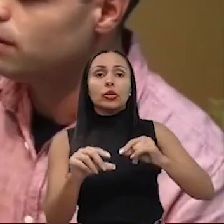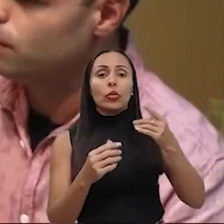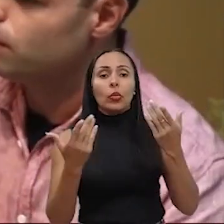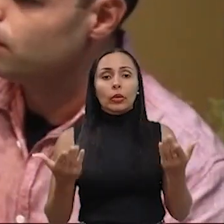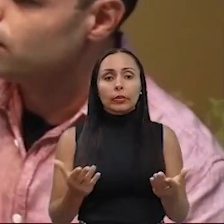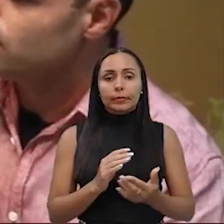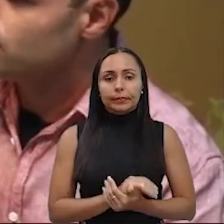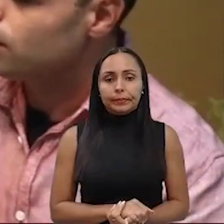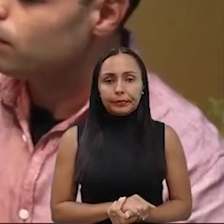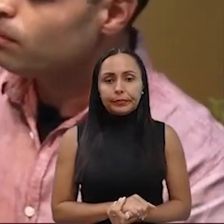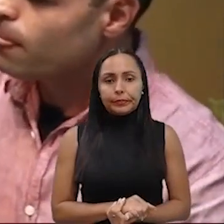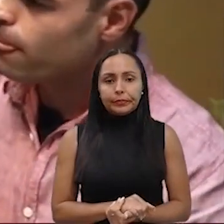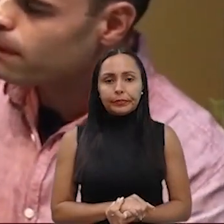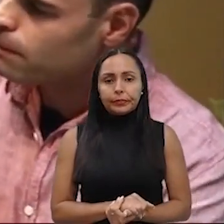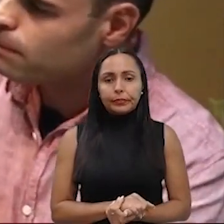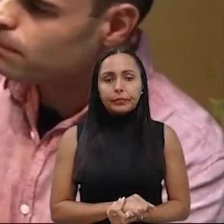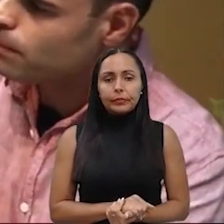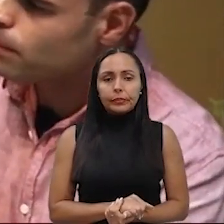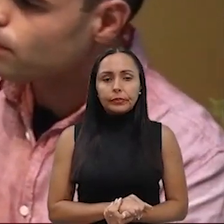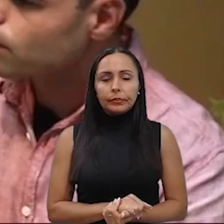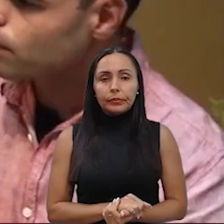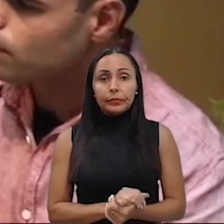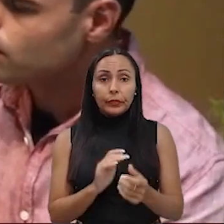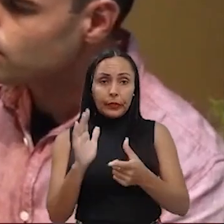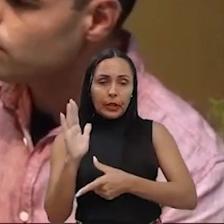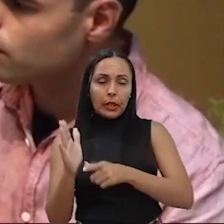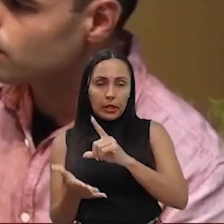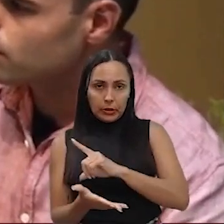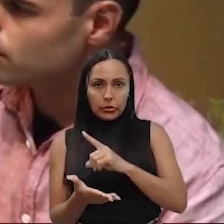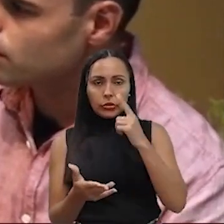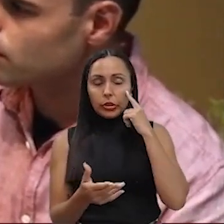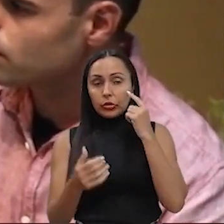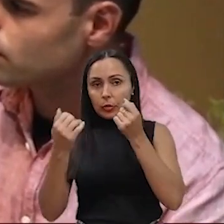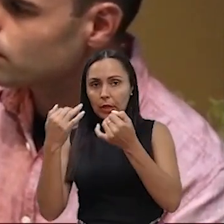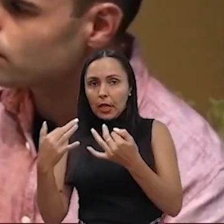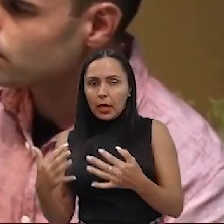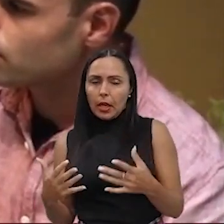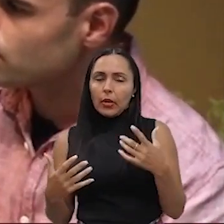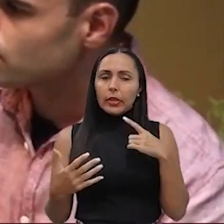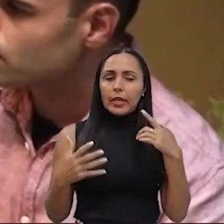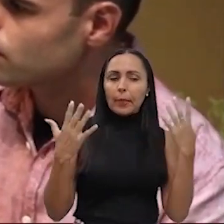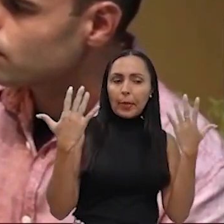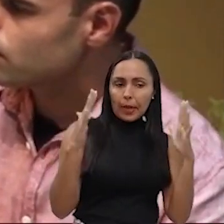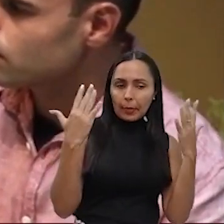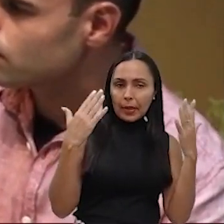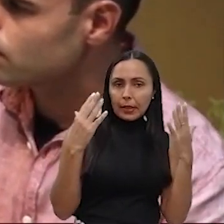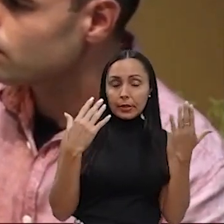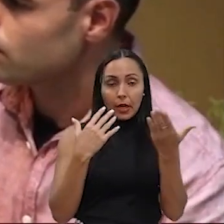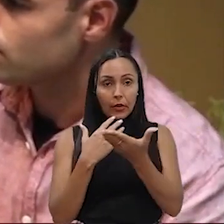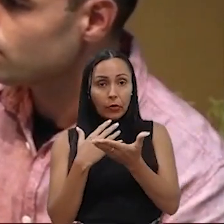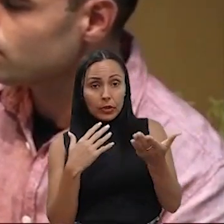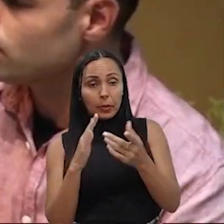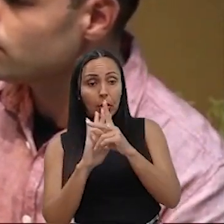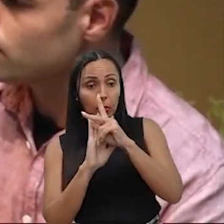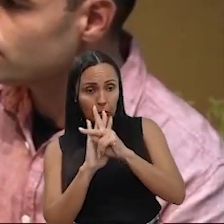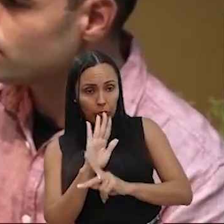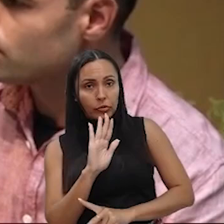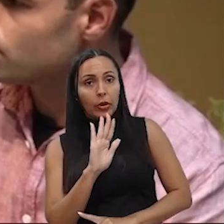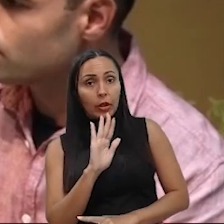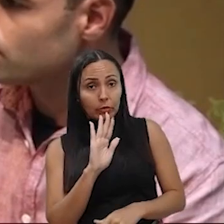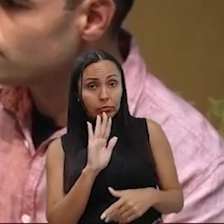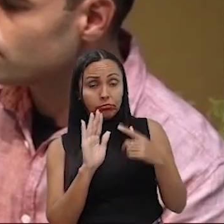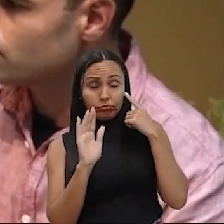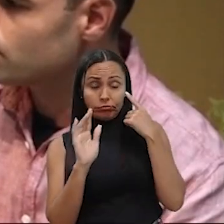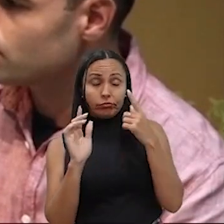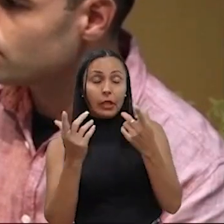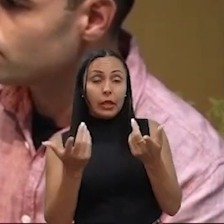de atuação? Antes de falar sobre isso, eu, inclusive, queria parabenizar a você pelo projeto, inclusive, né, do curso